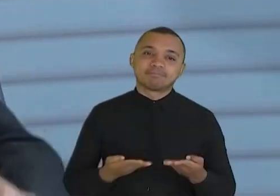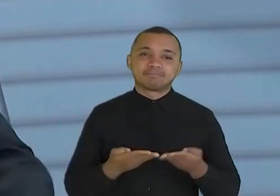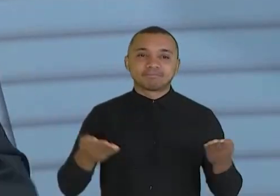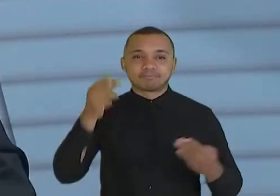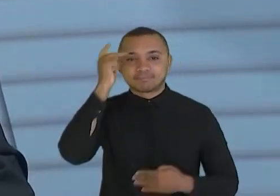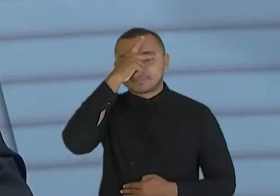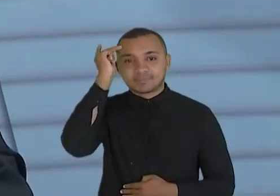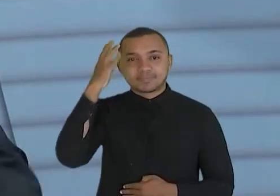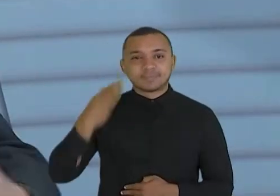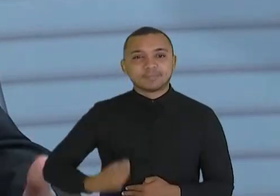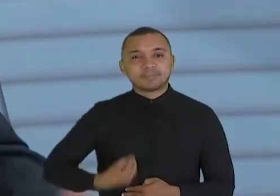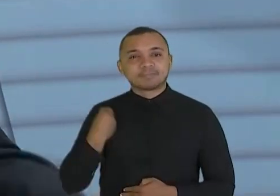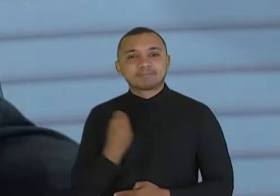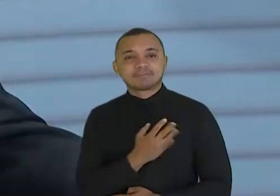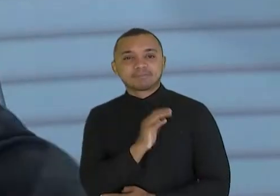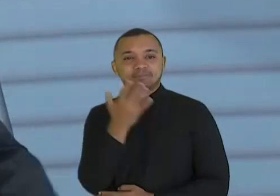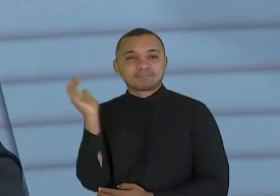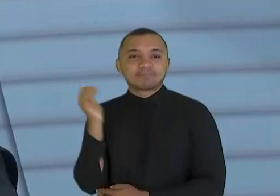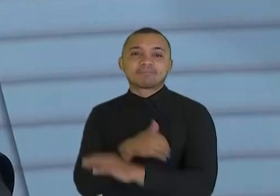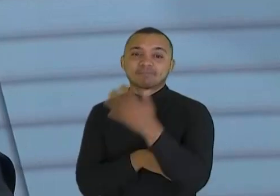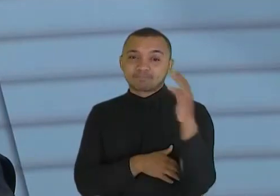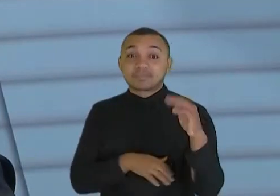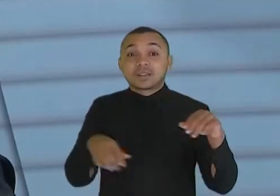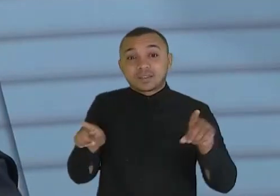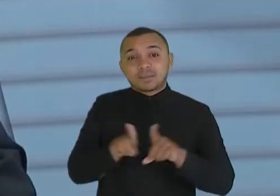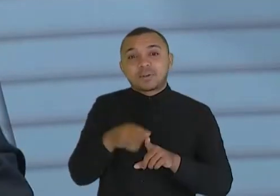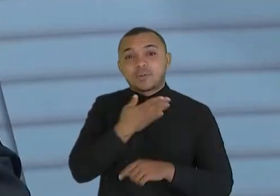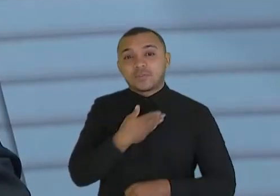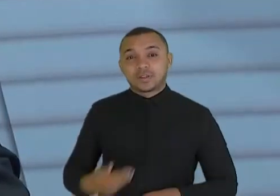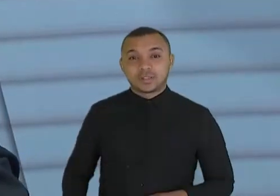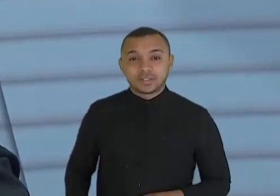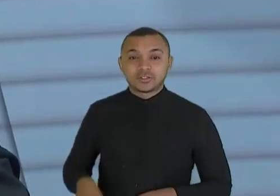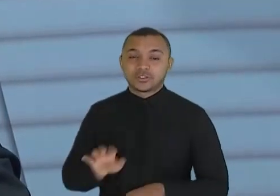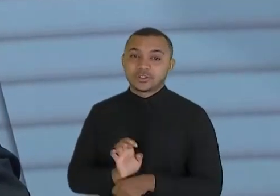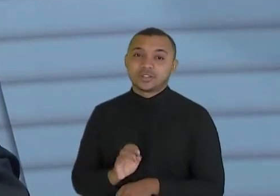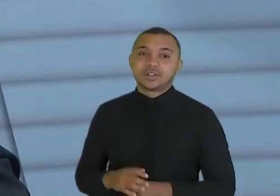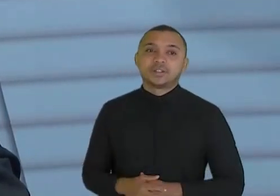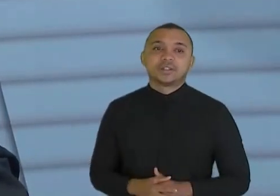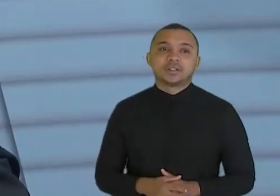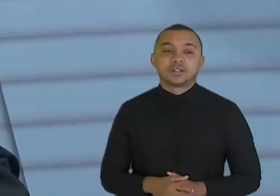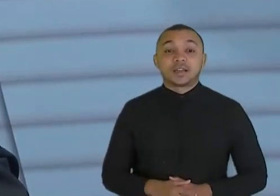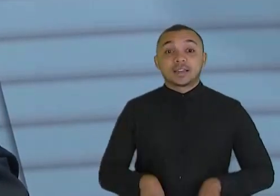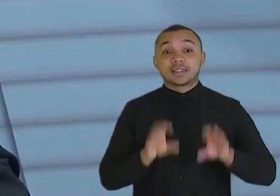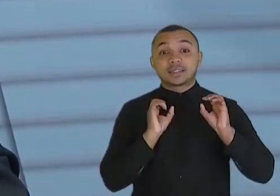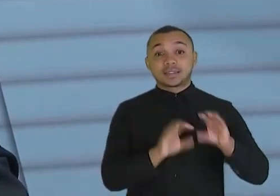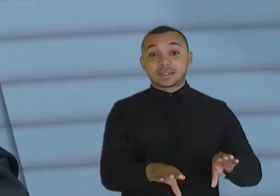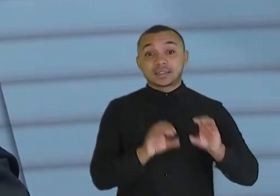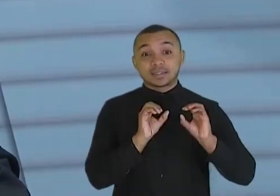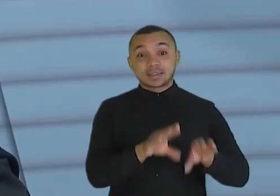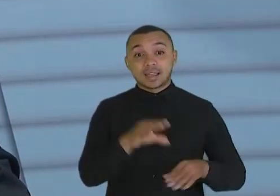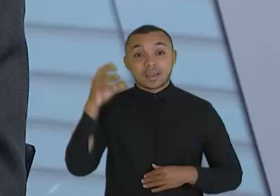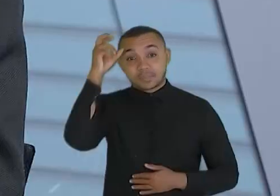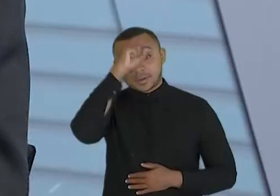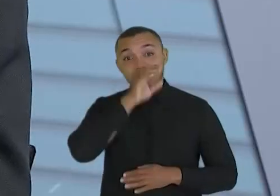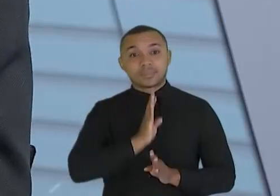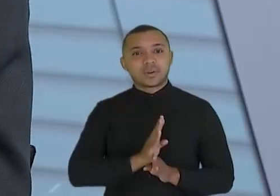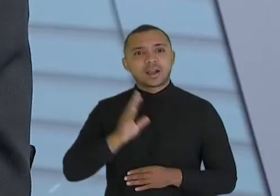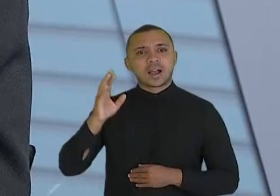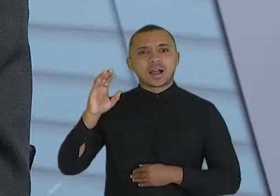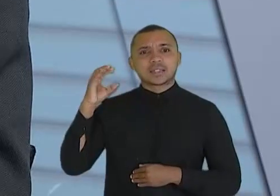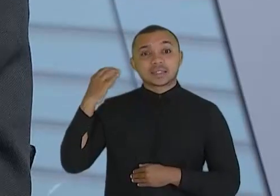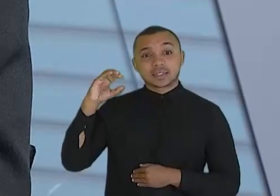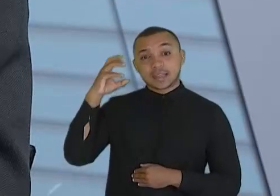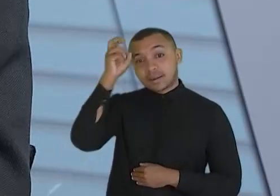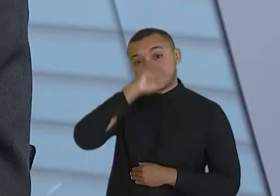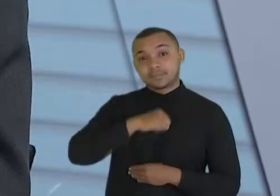com o meio ambiente e com a transformação até do nosso estado. Eu gosto muito do slogan da Unifor, ensinando e aprendendo, porque o conhecimento é assim, né? Sim, é cíclico,